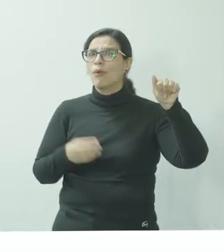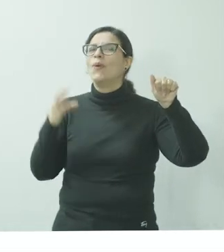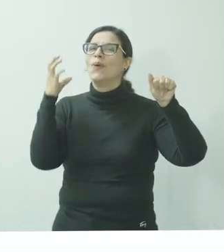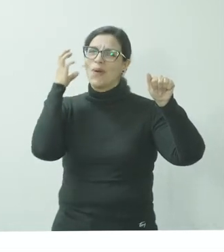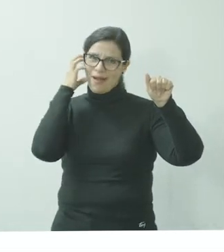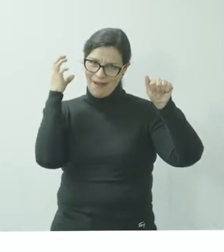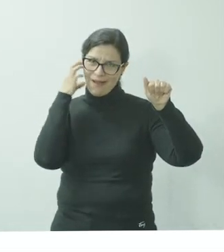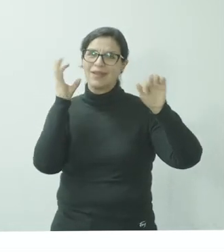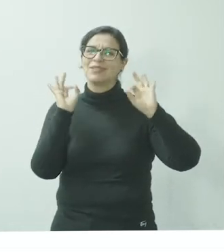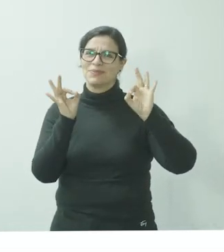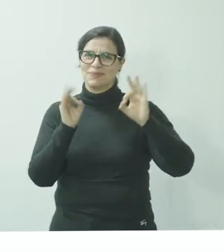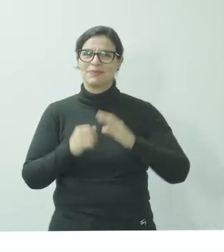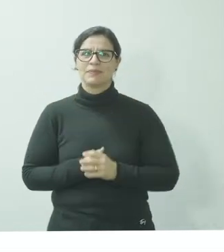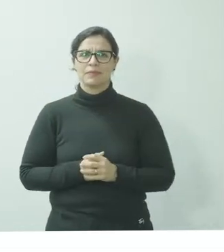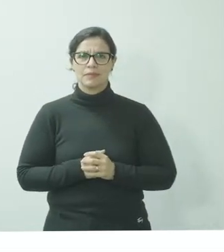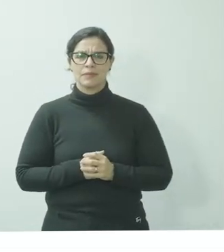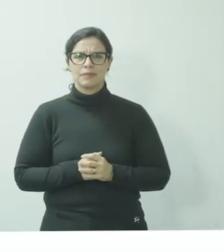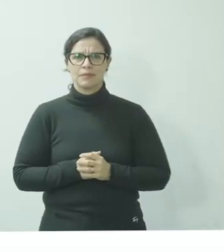rádio